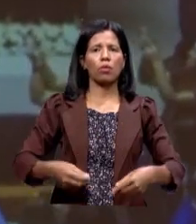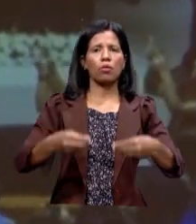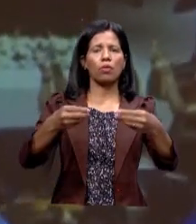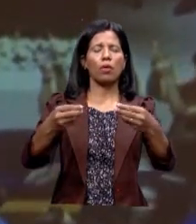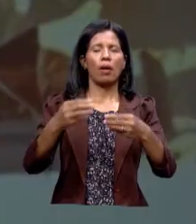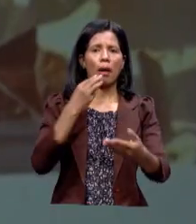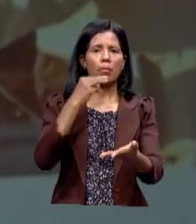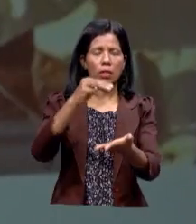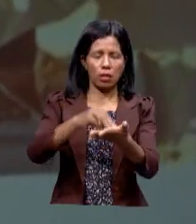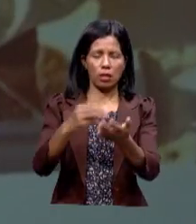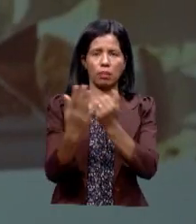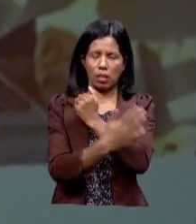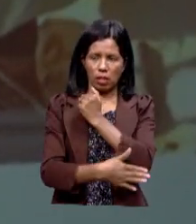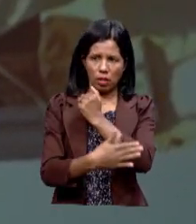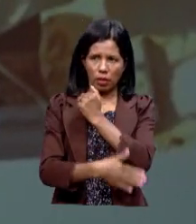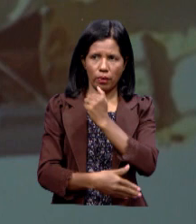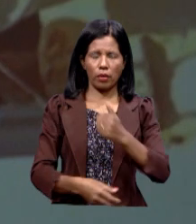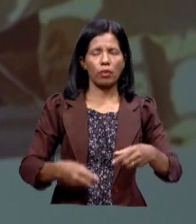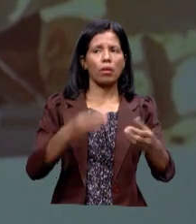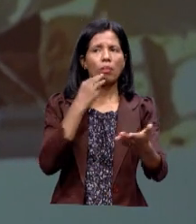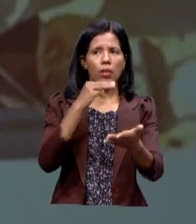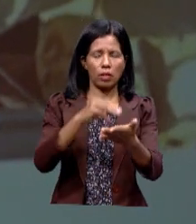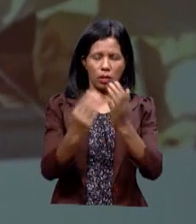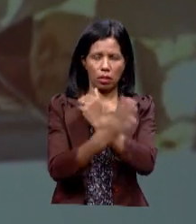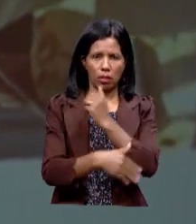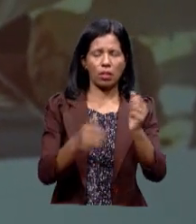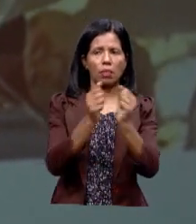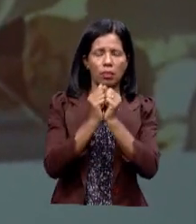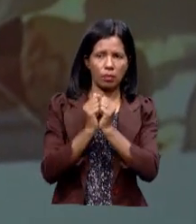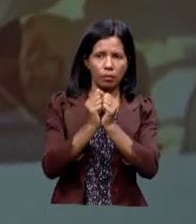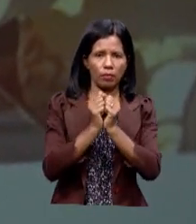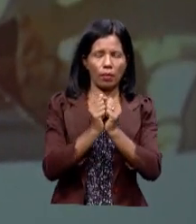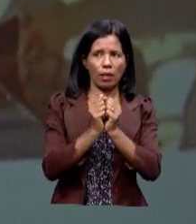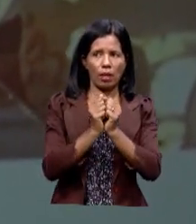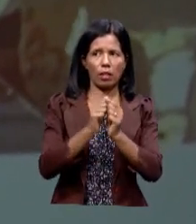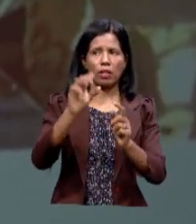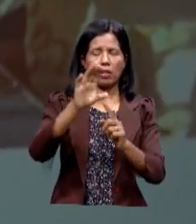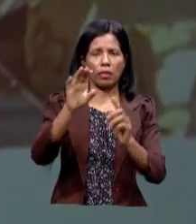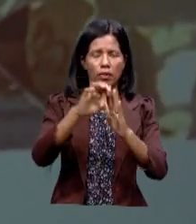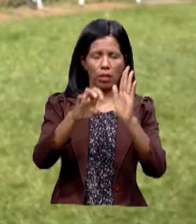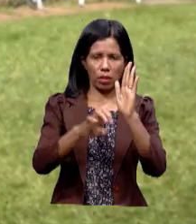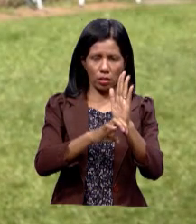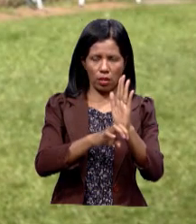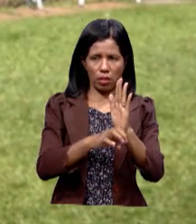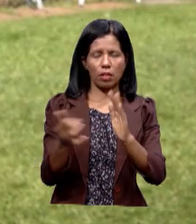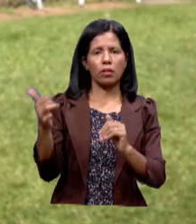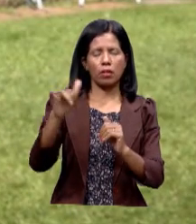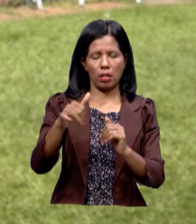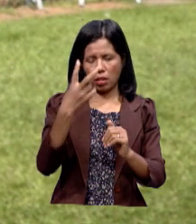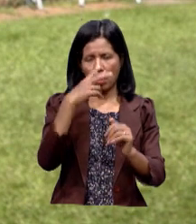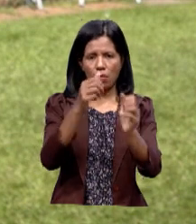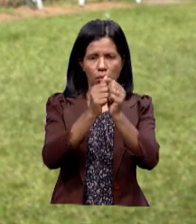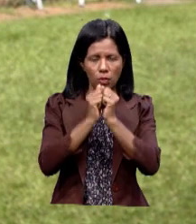Presidente Fong, depois de for mensagem para a nação, hamutu ko chefe de Estado Sira nebe assiste tomar posse